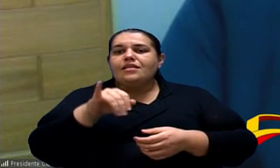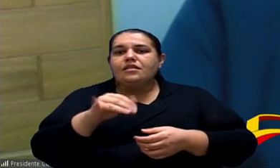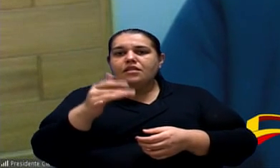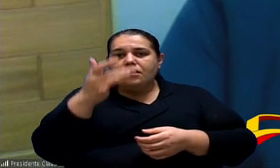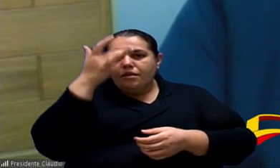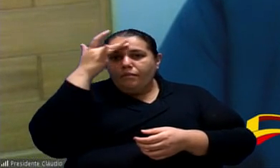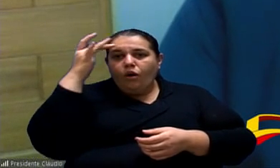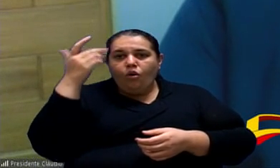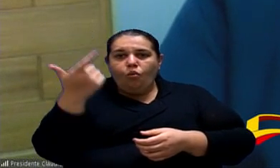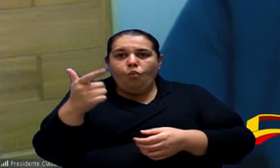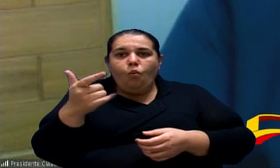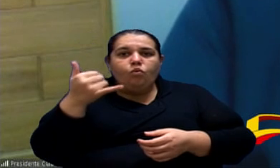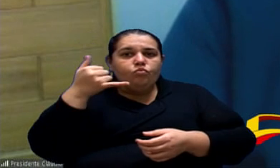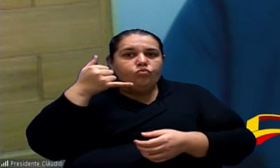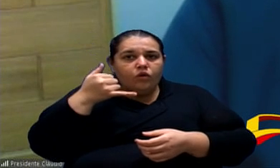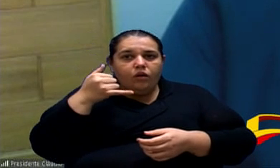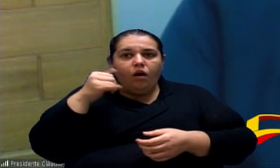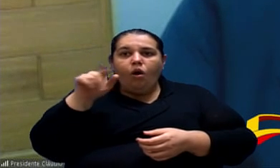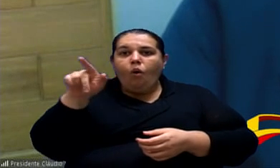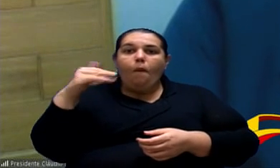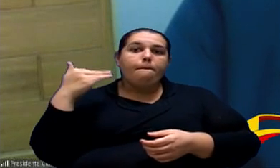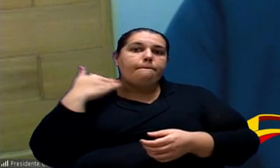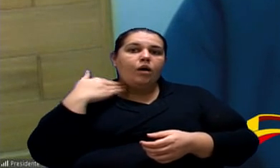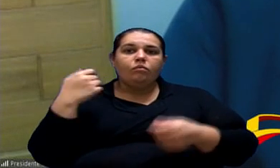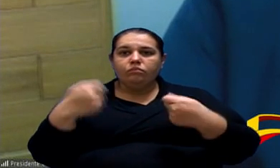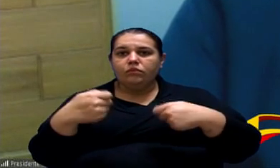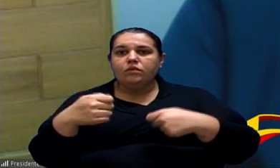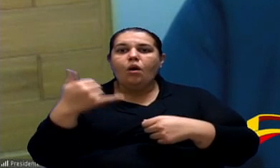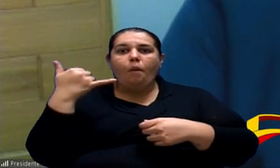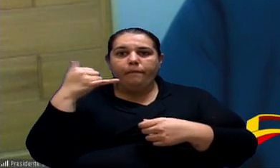telefone interno. É isso, né, vereador?